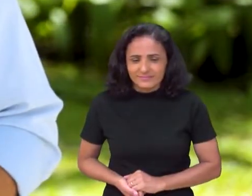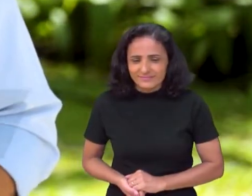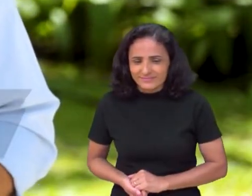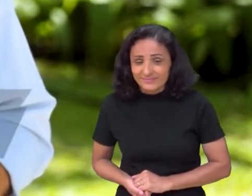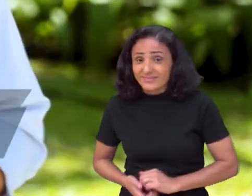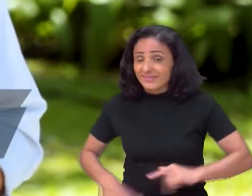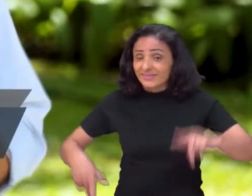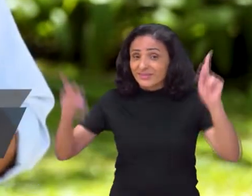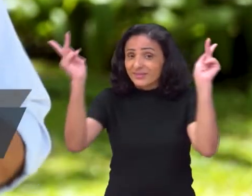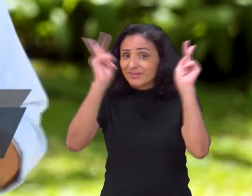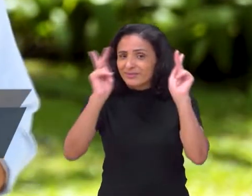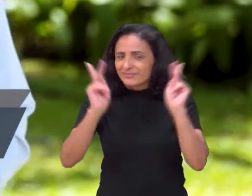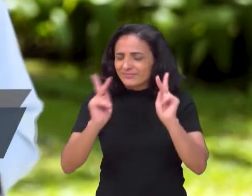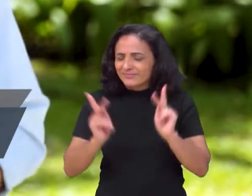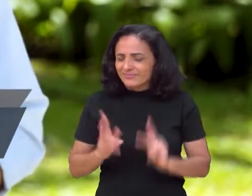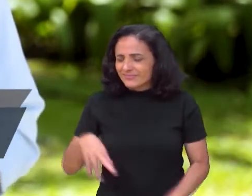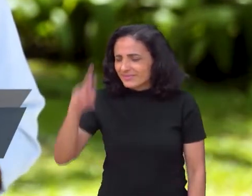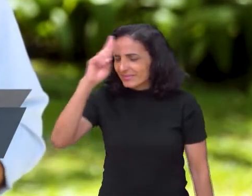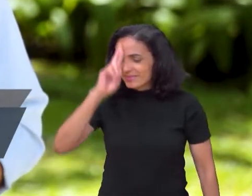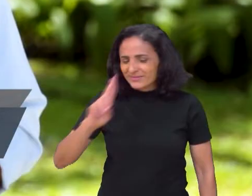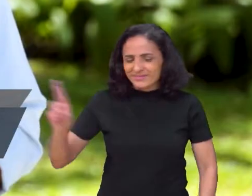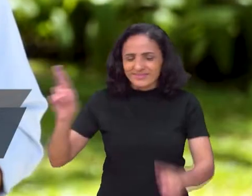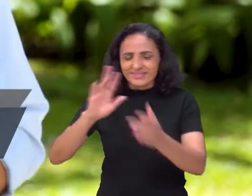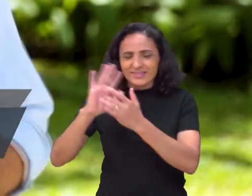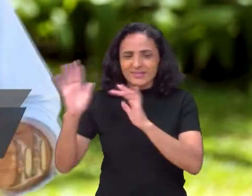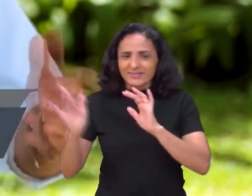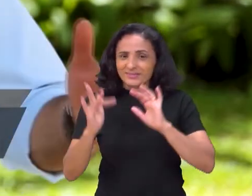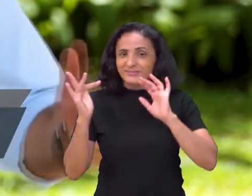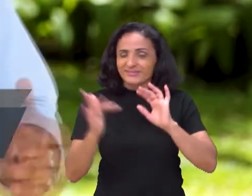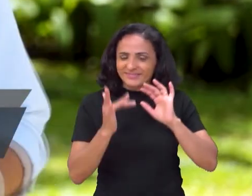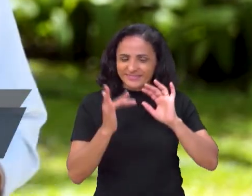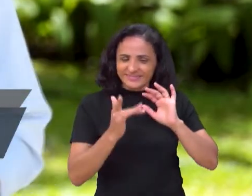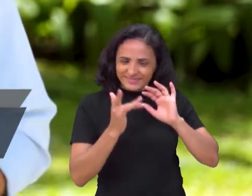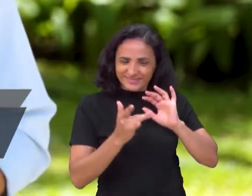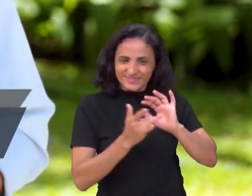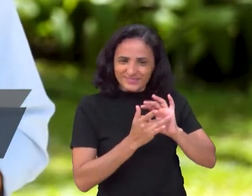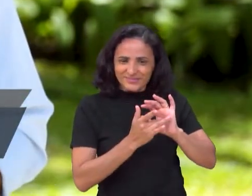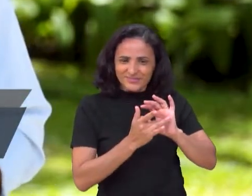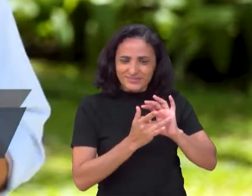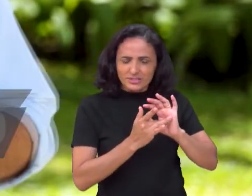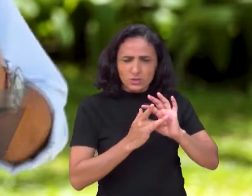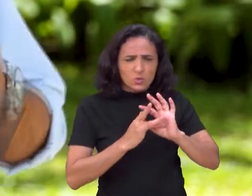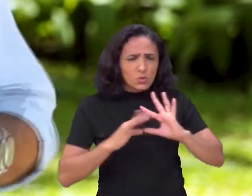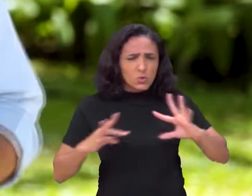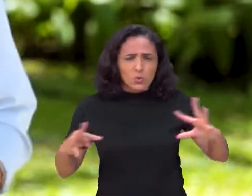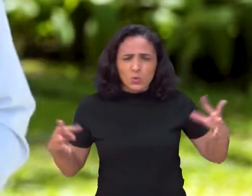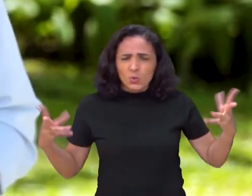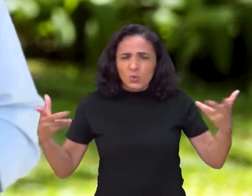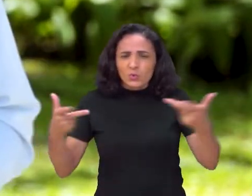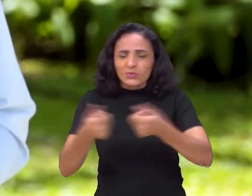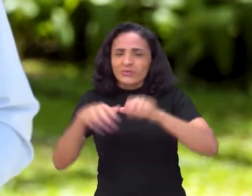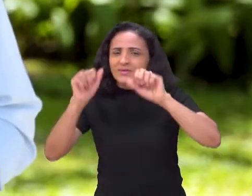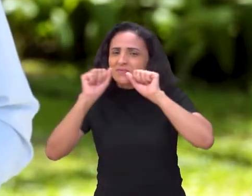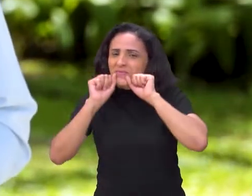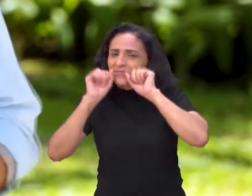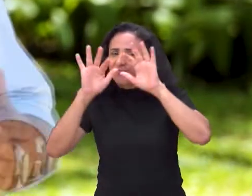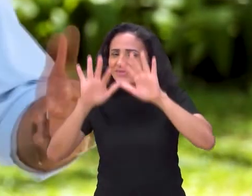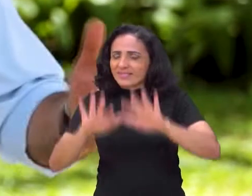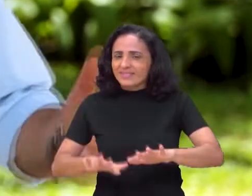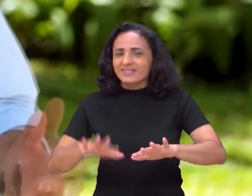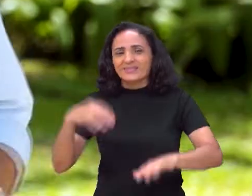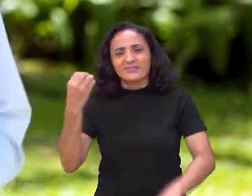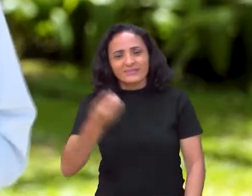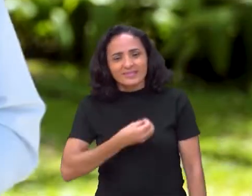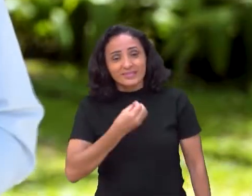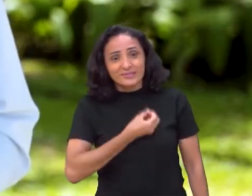Quero lhe saudar neste momento com a paz do Senhor Jesus. Quero desejar toda sorte de bênçãos para a sua vida neste instante.